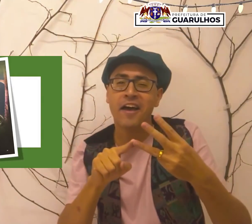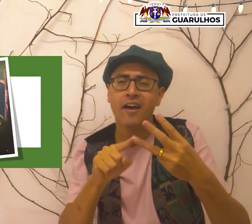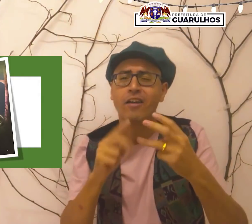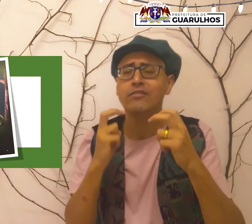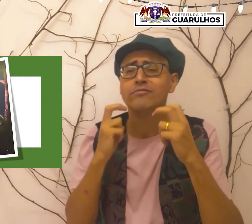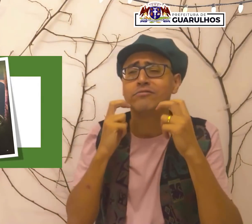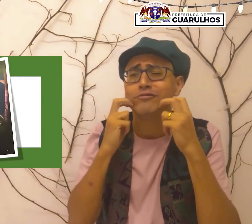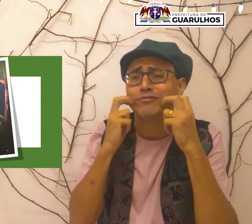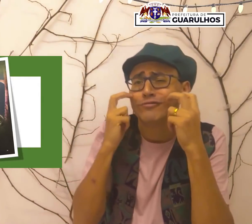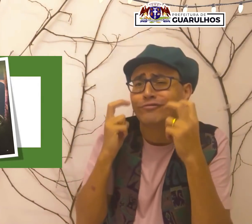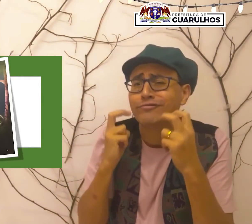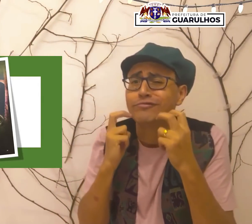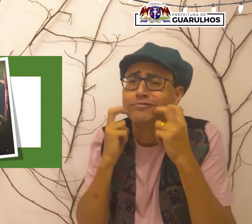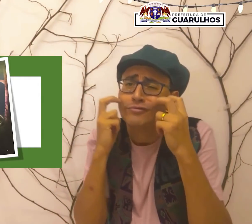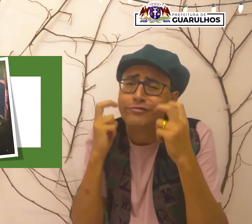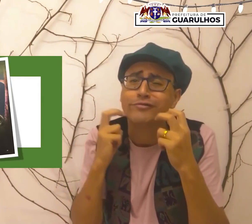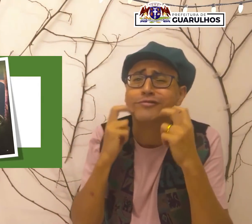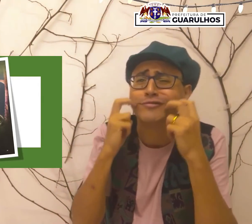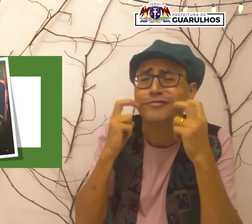um